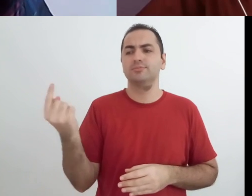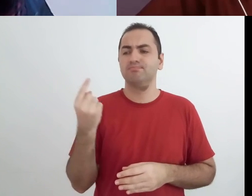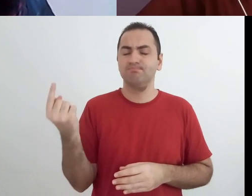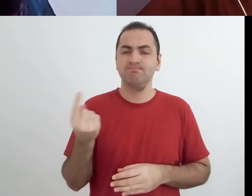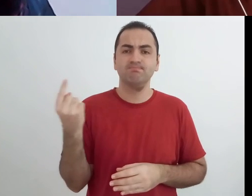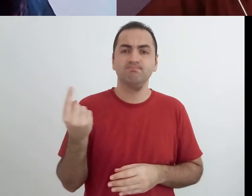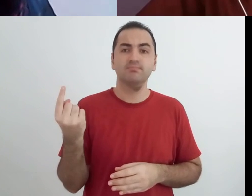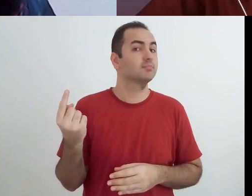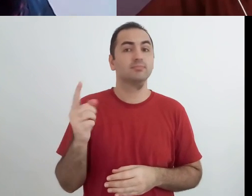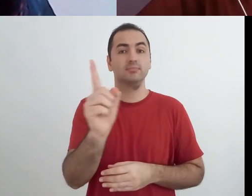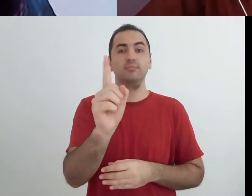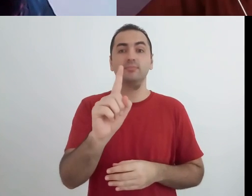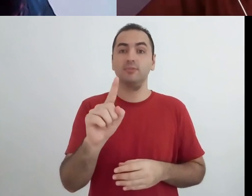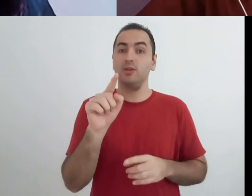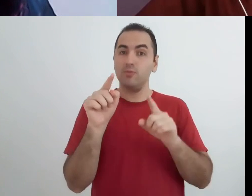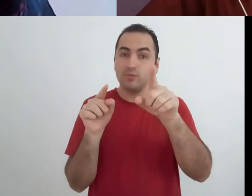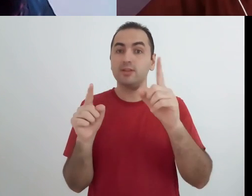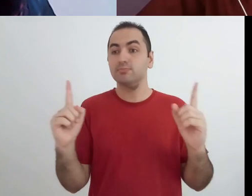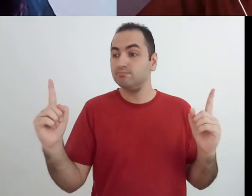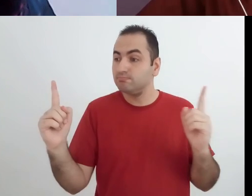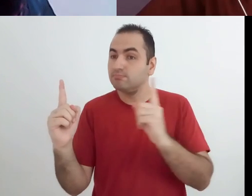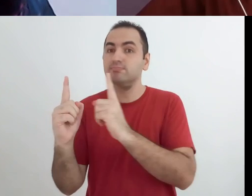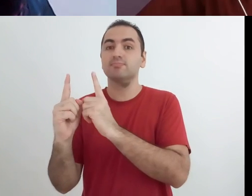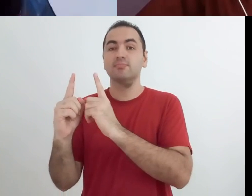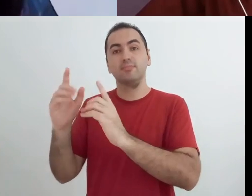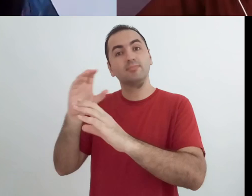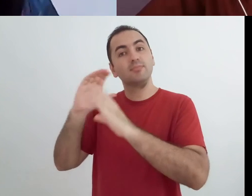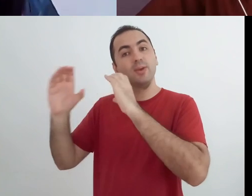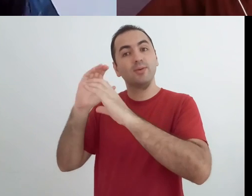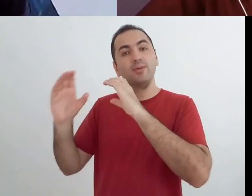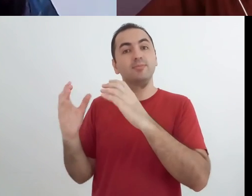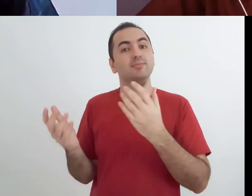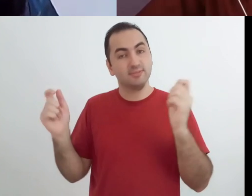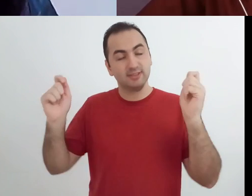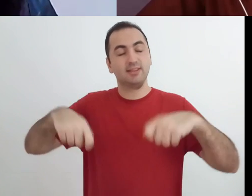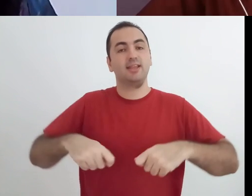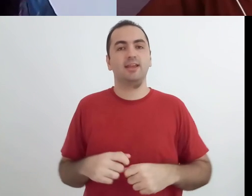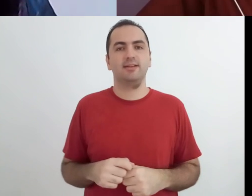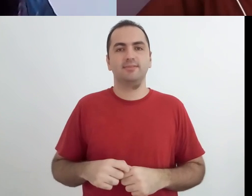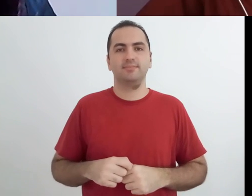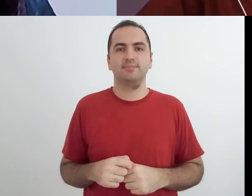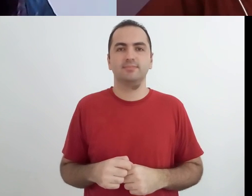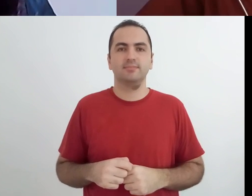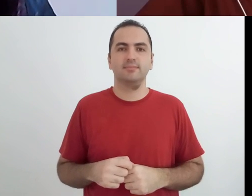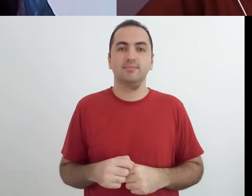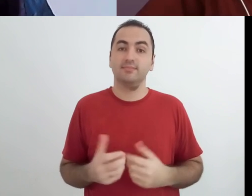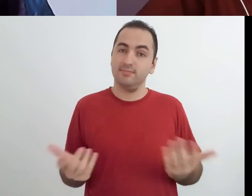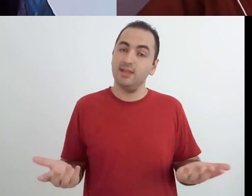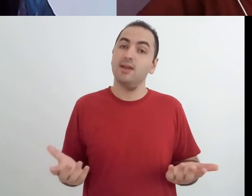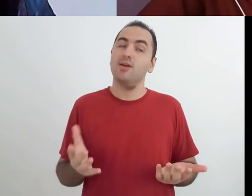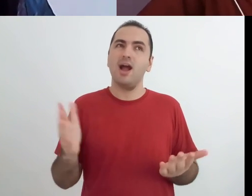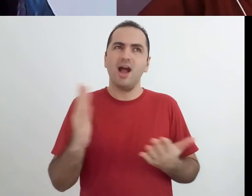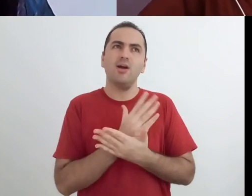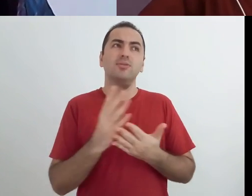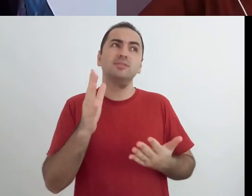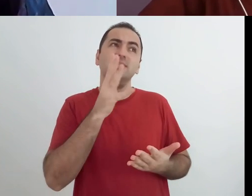um motivo muito forte para que as pessoas aprendam. E se for mais rápido, melhor. Se demorar, né,